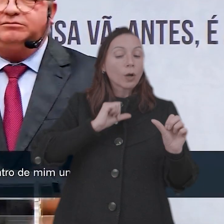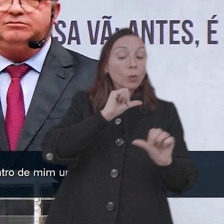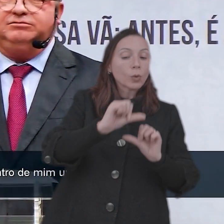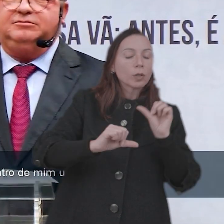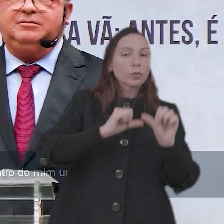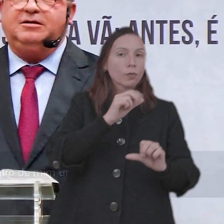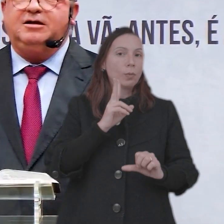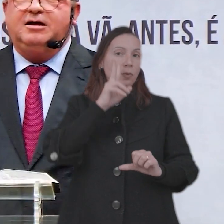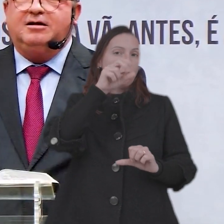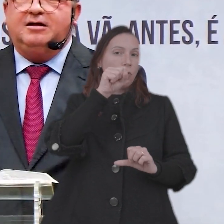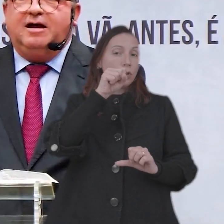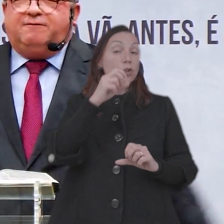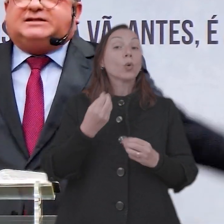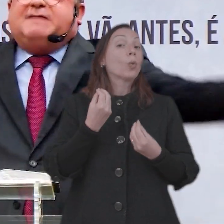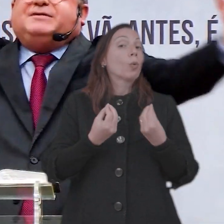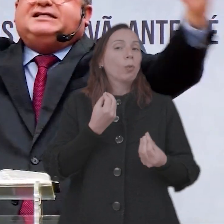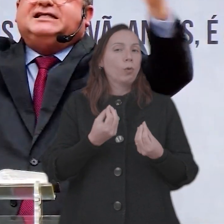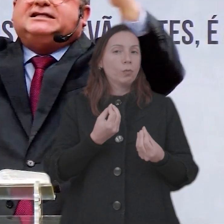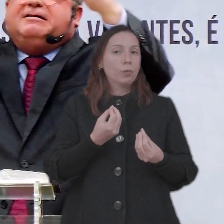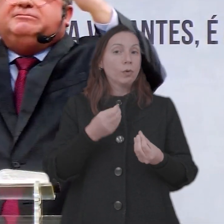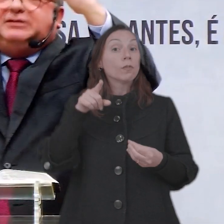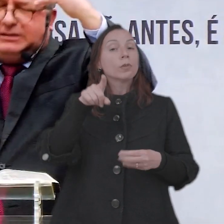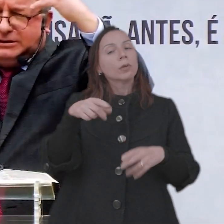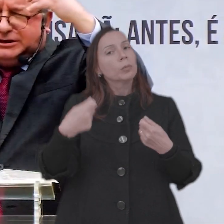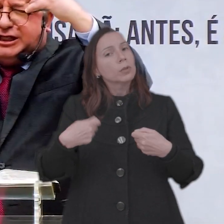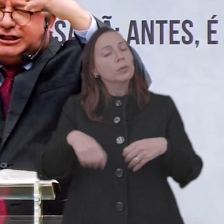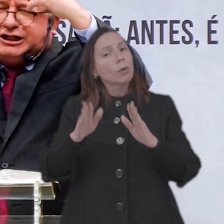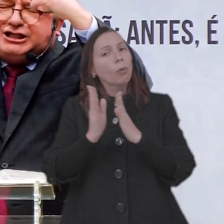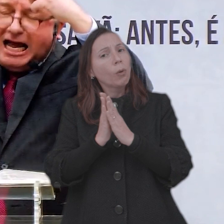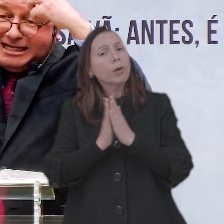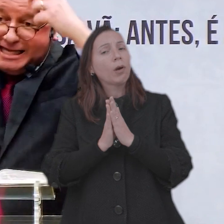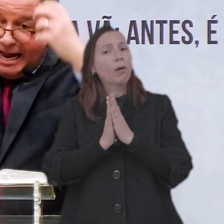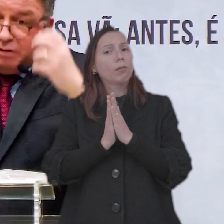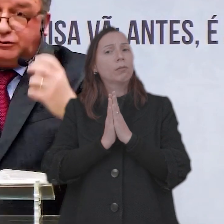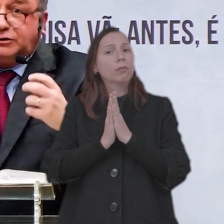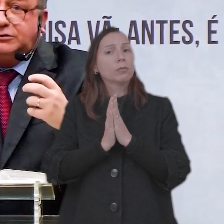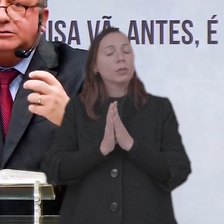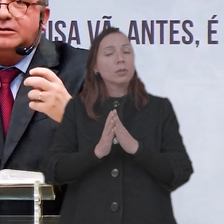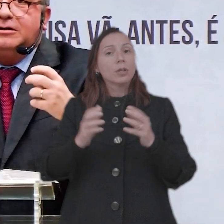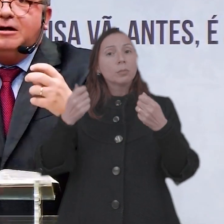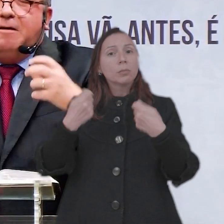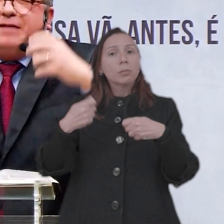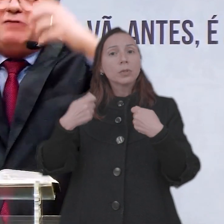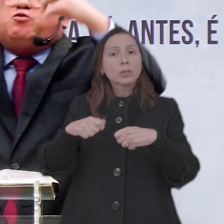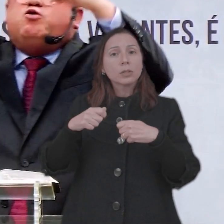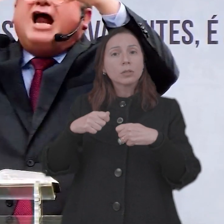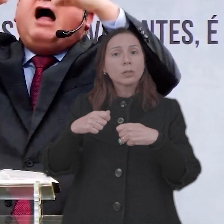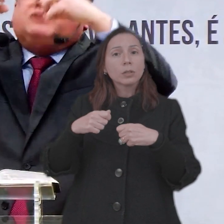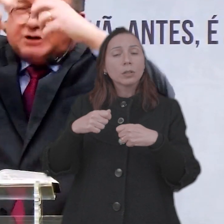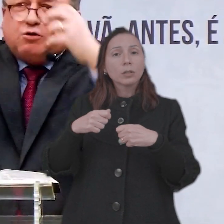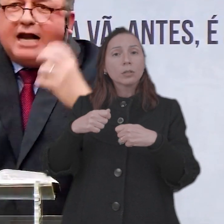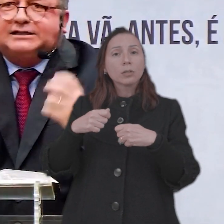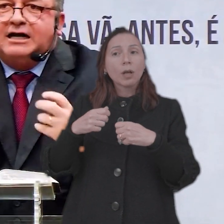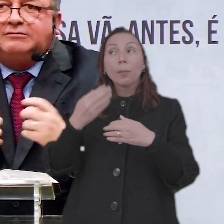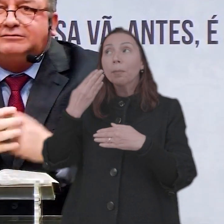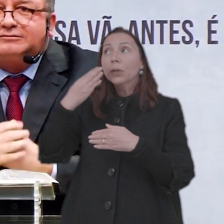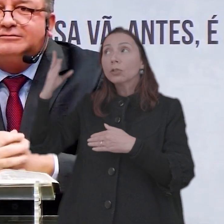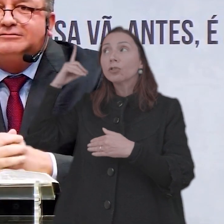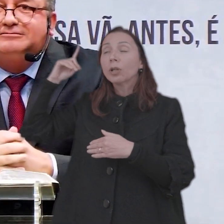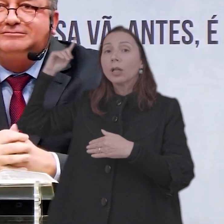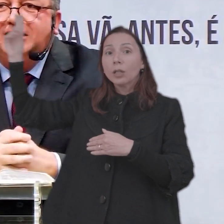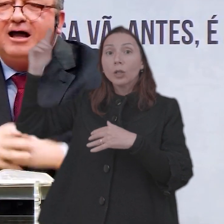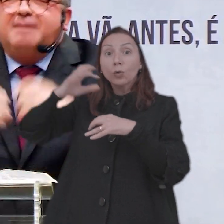orar. Você precisa se dirigir a Deus para curar o seu